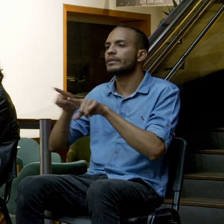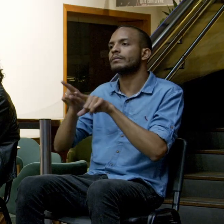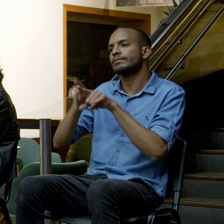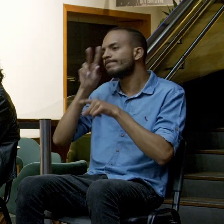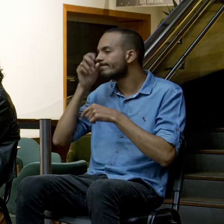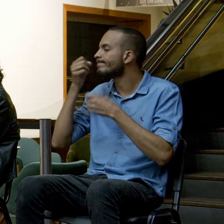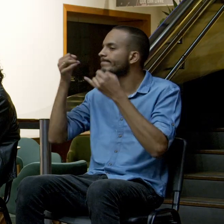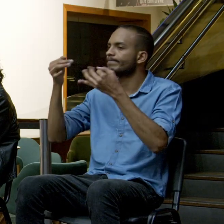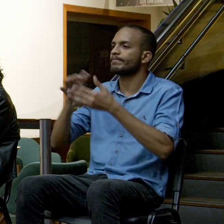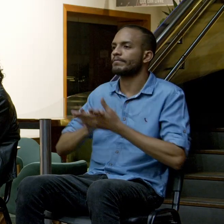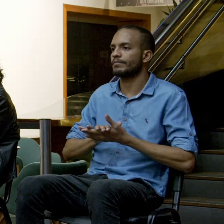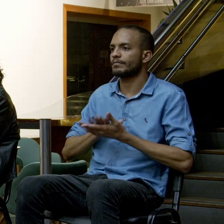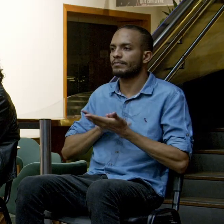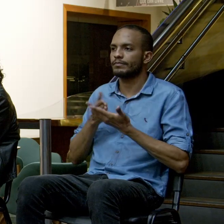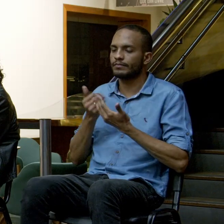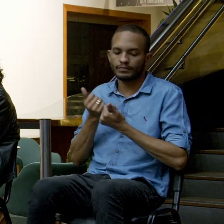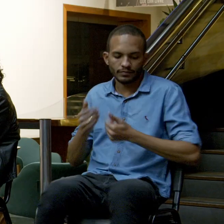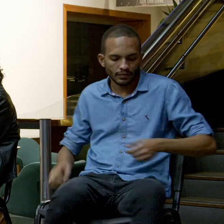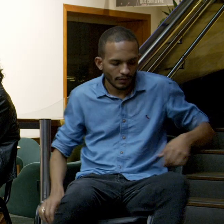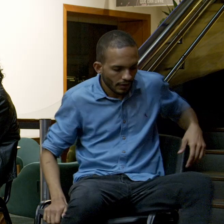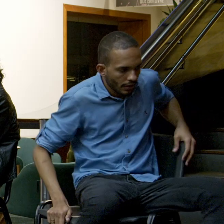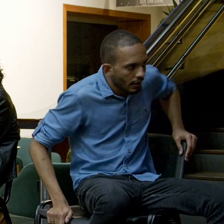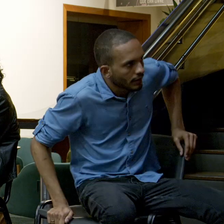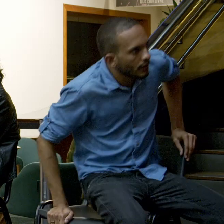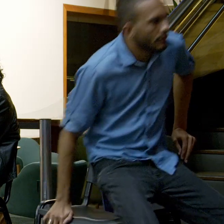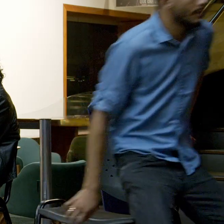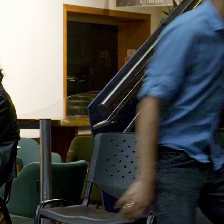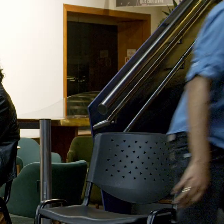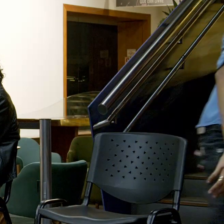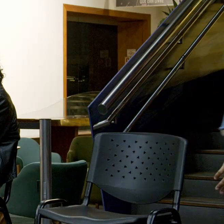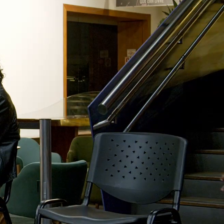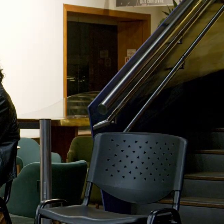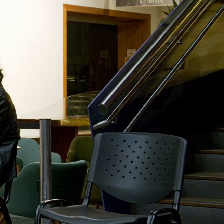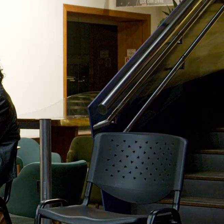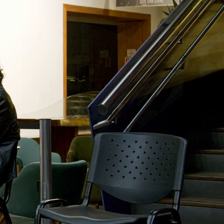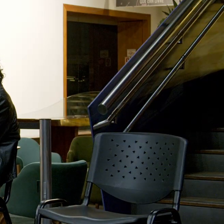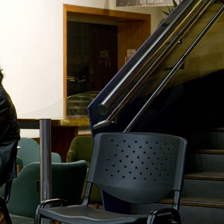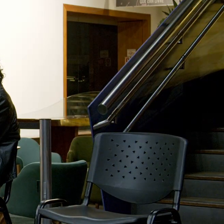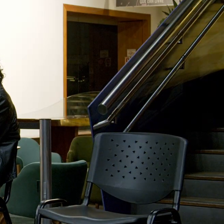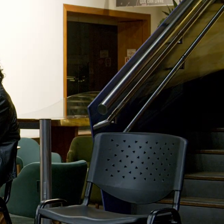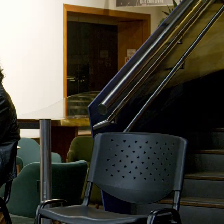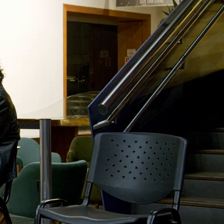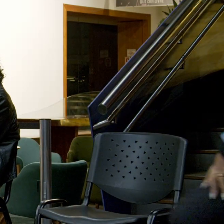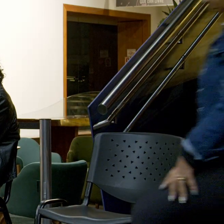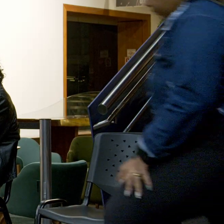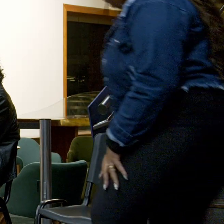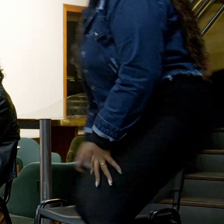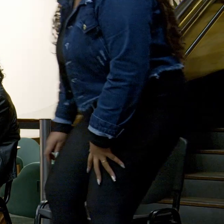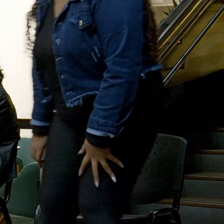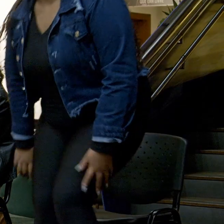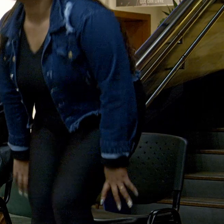muito forte. Então, a maneira como ela mistura algumas línguas,